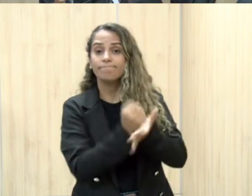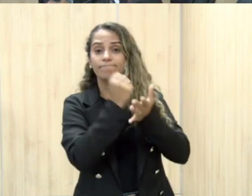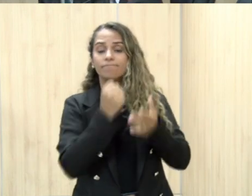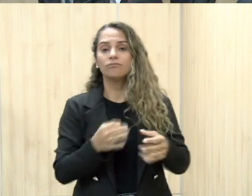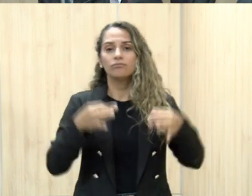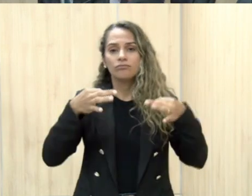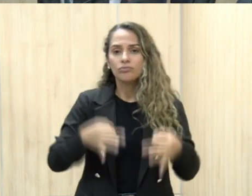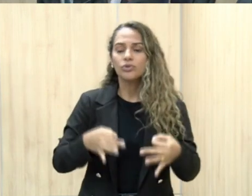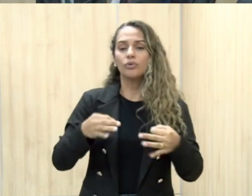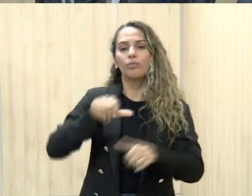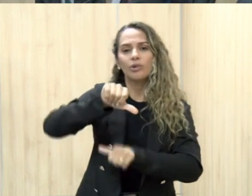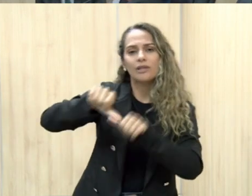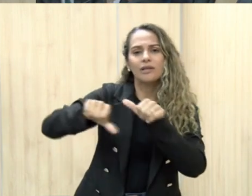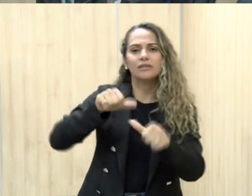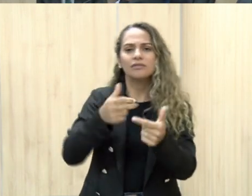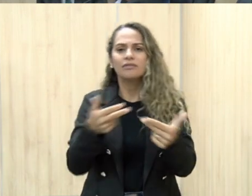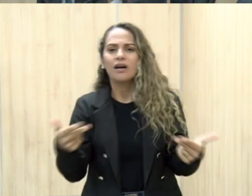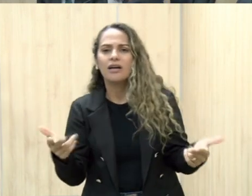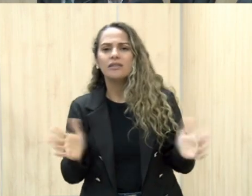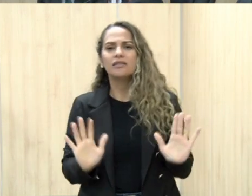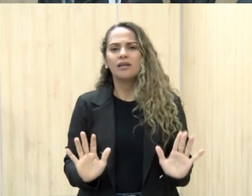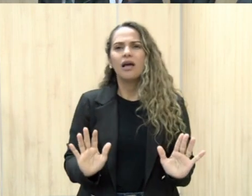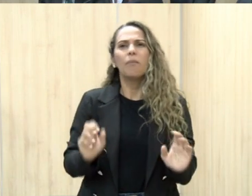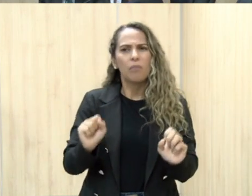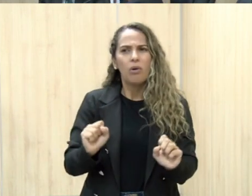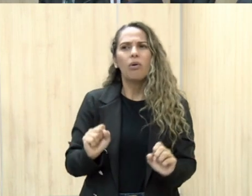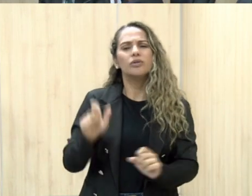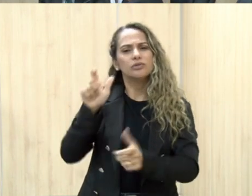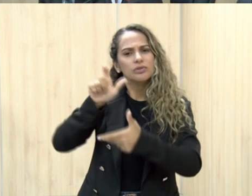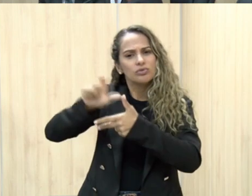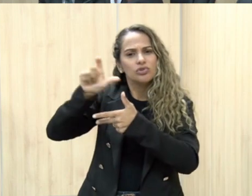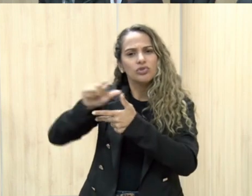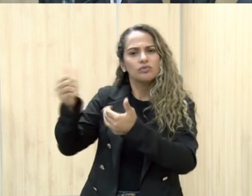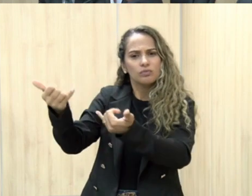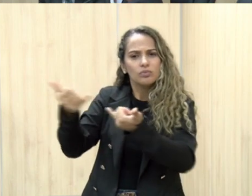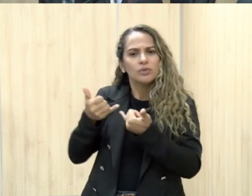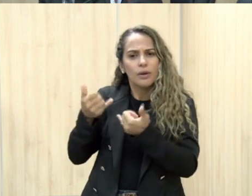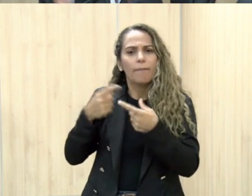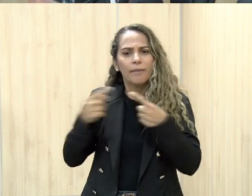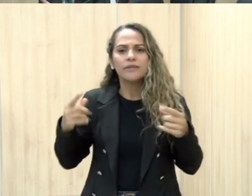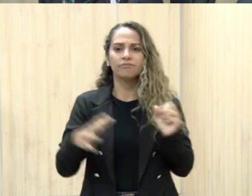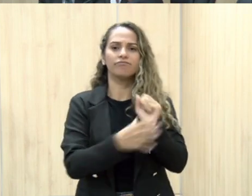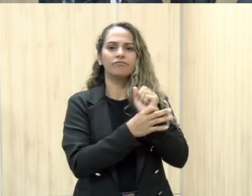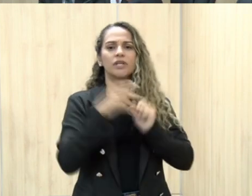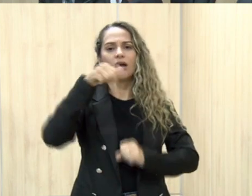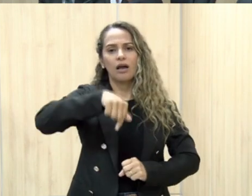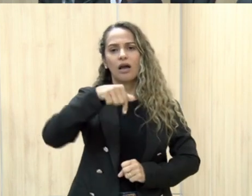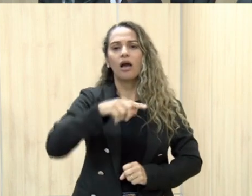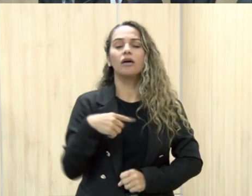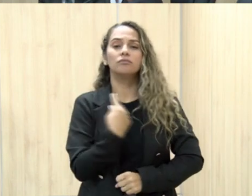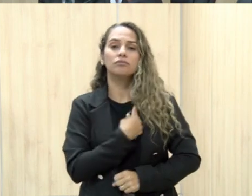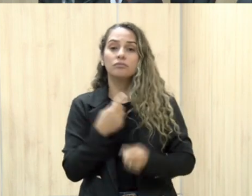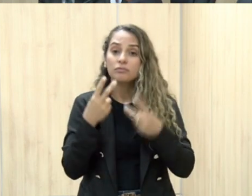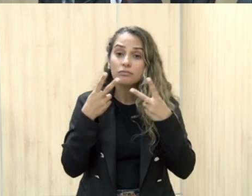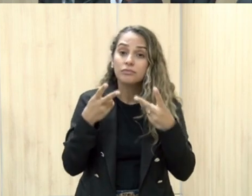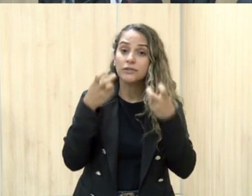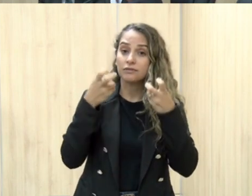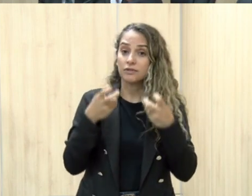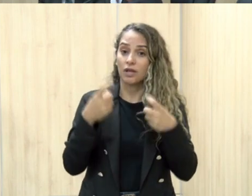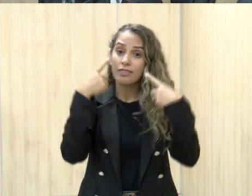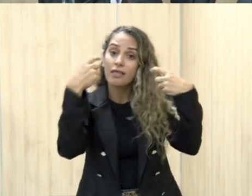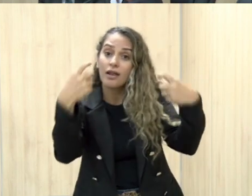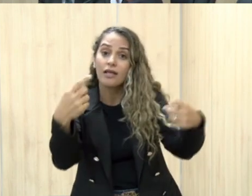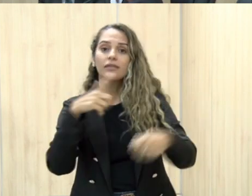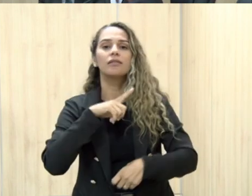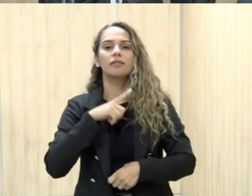essas mudanças nem que seja que vinha do executivo mas que venham garantindo aqui a nossa a nossa observância a nosso